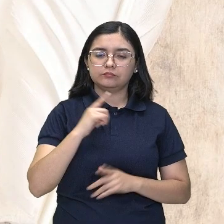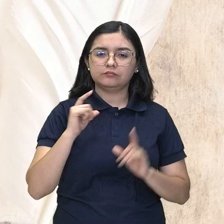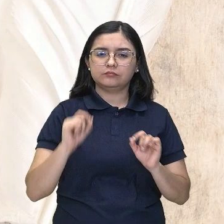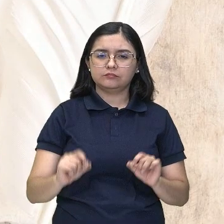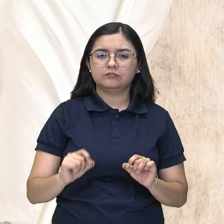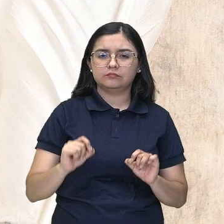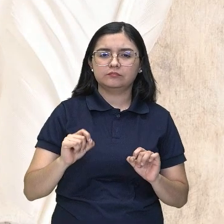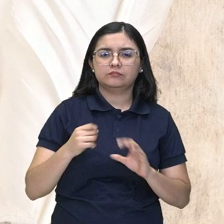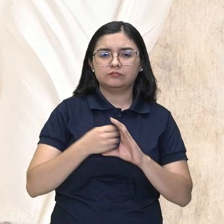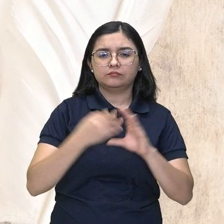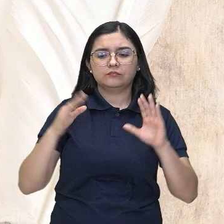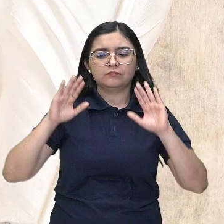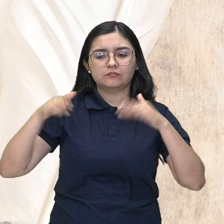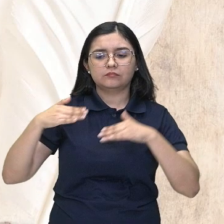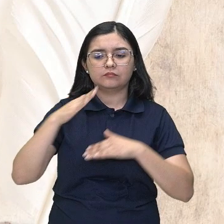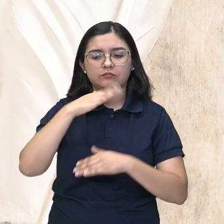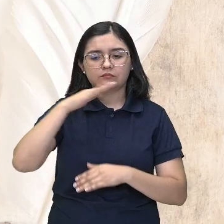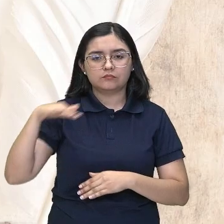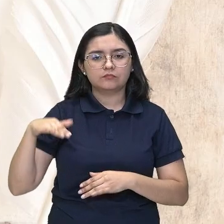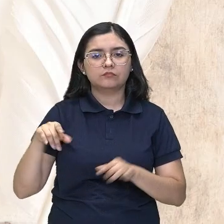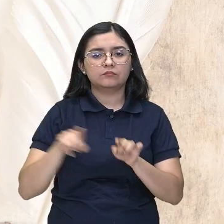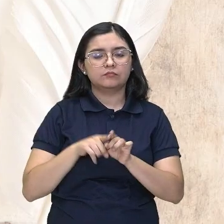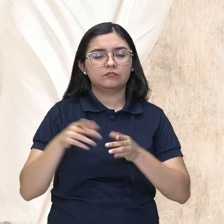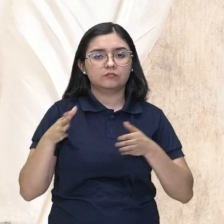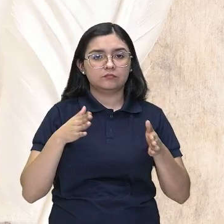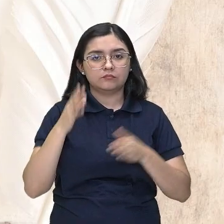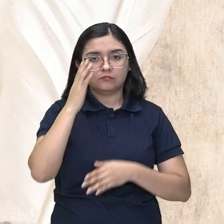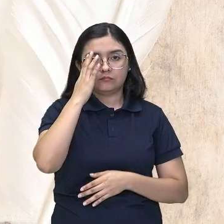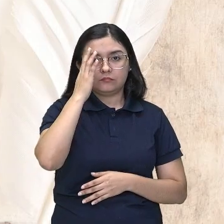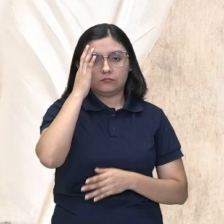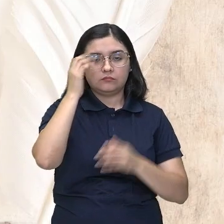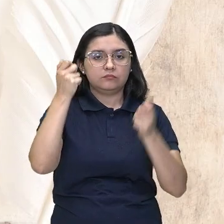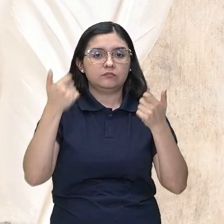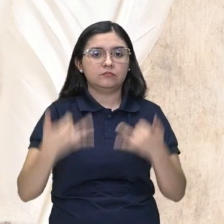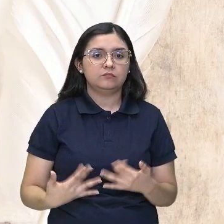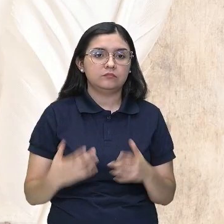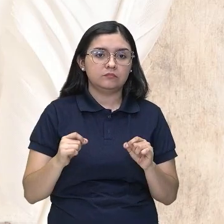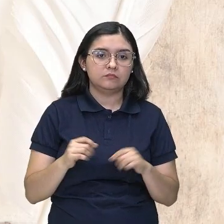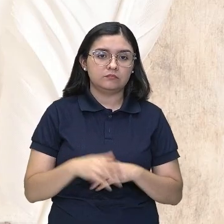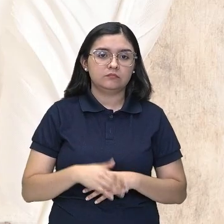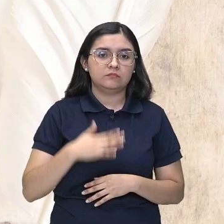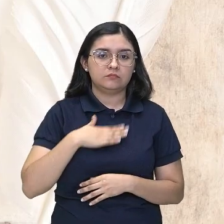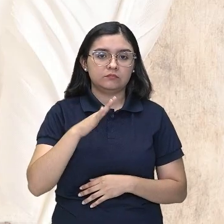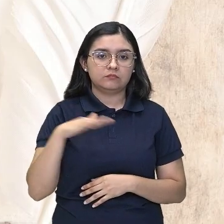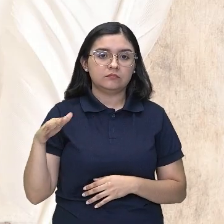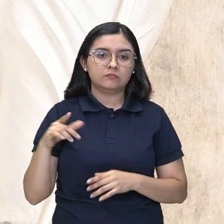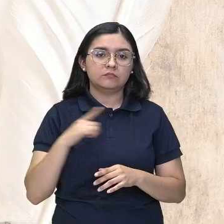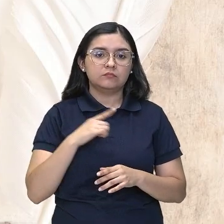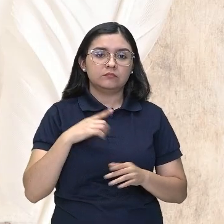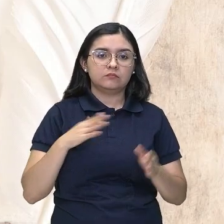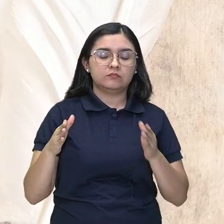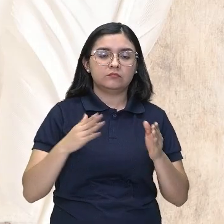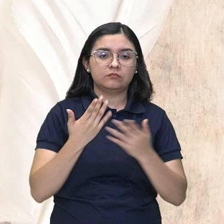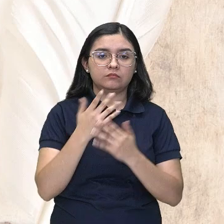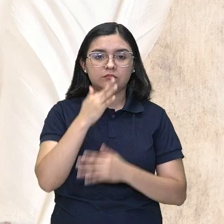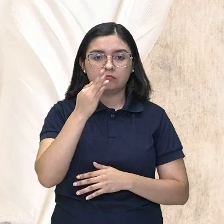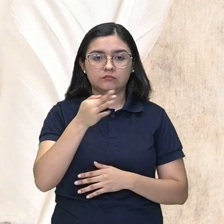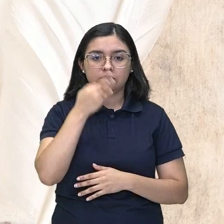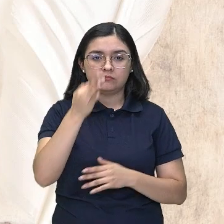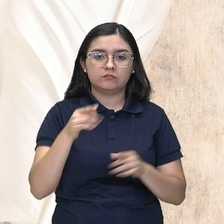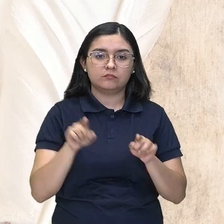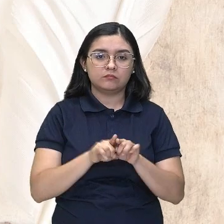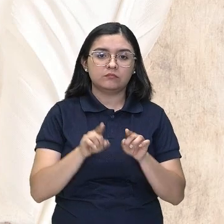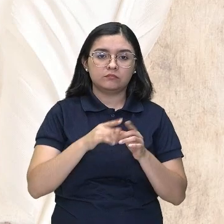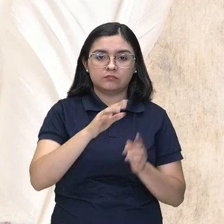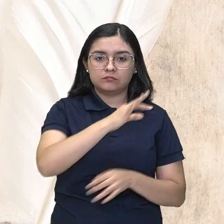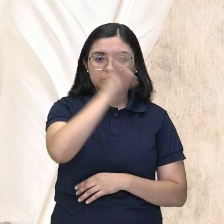voltar-se muito para a infância, tentar pensar esse período. Então diz: ó minha infância, ó estação de flores, de